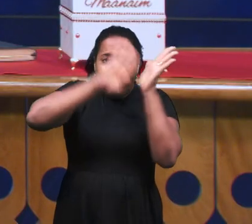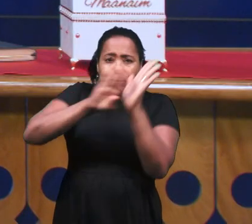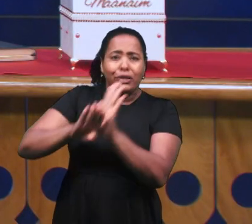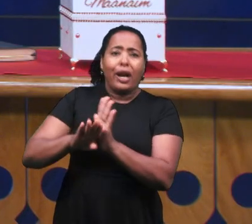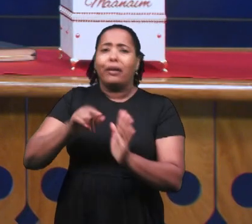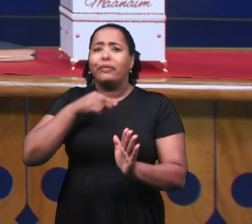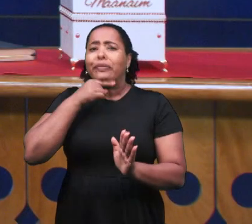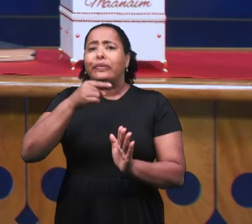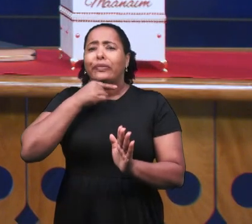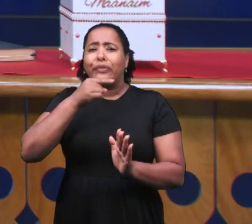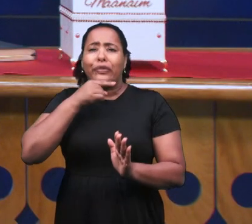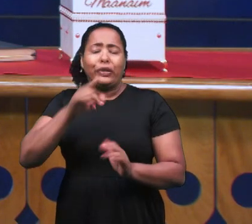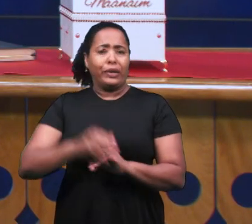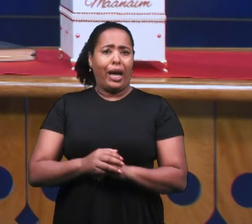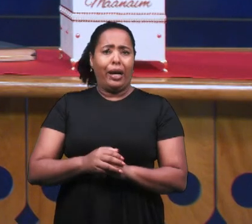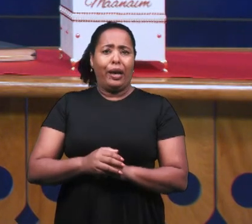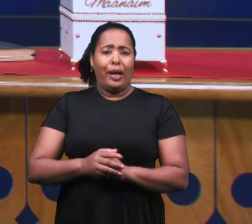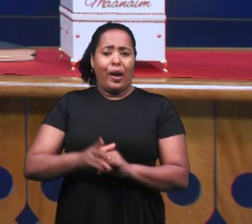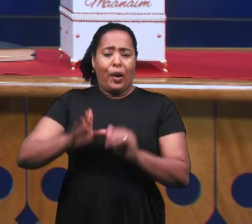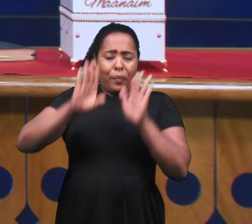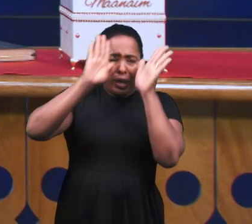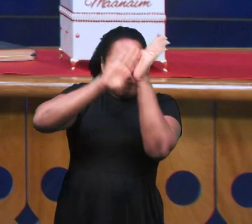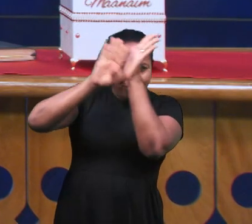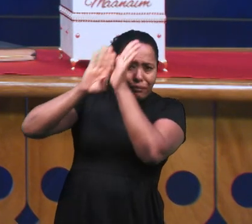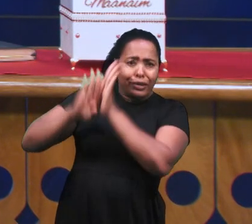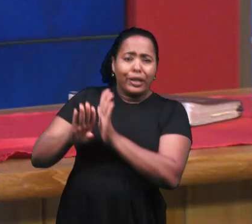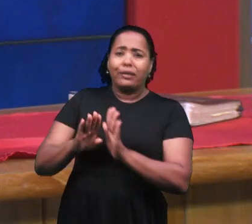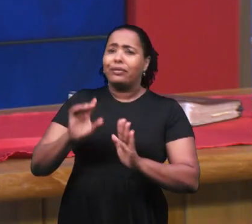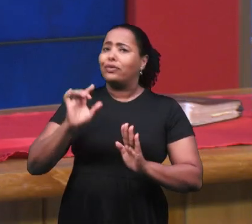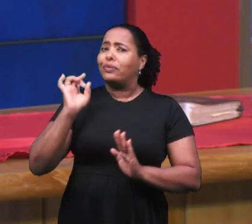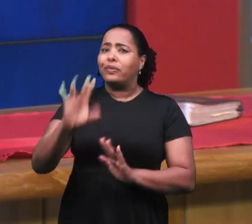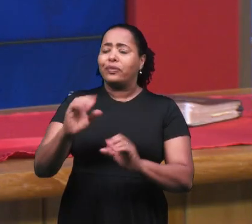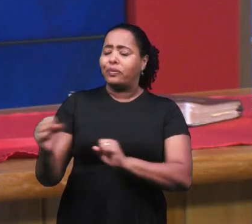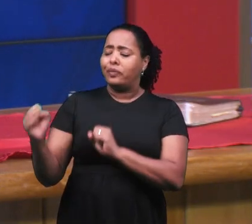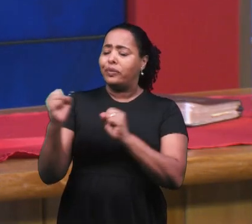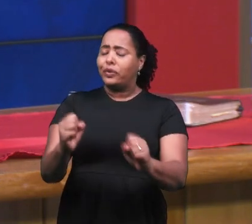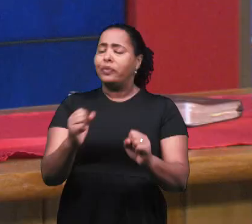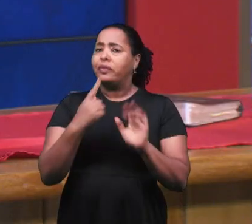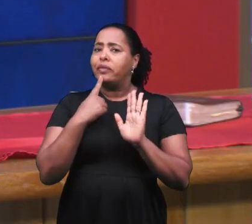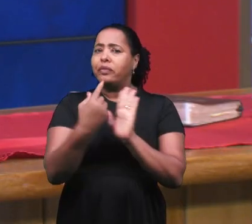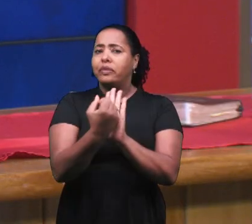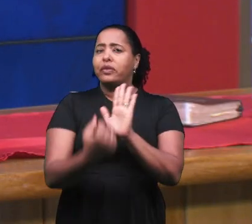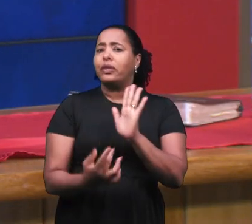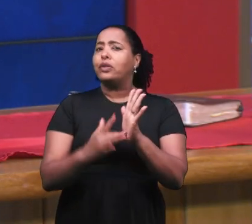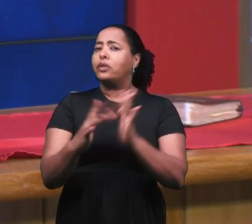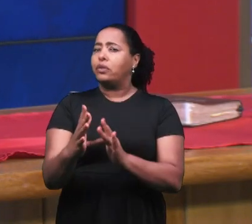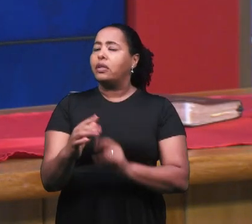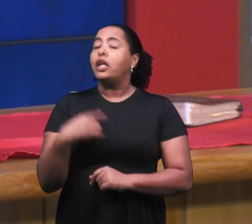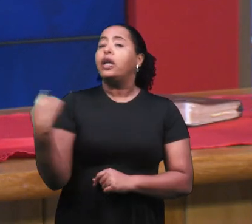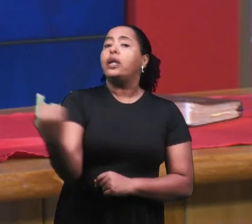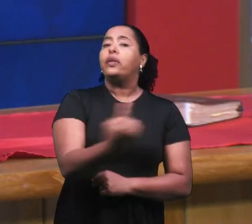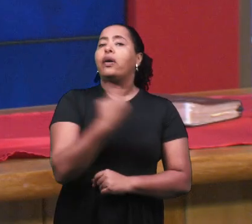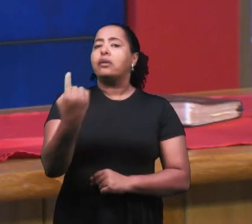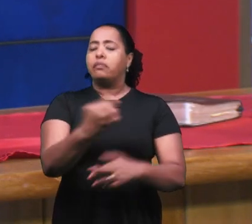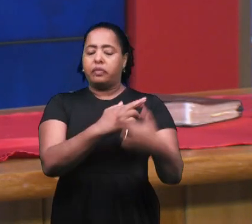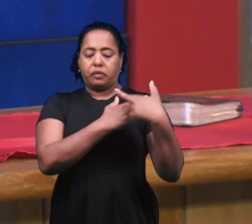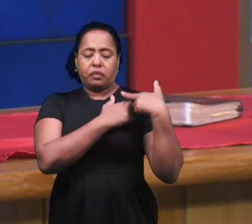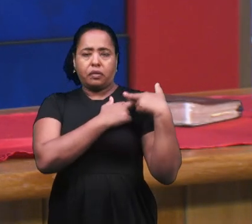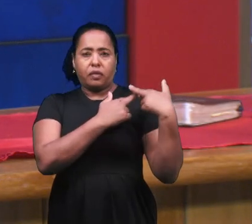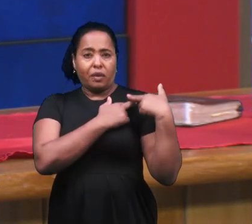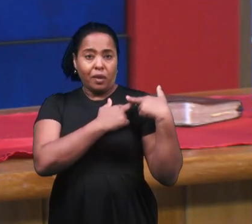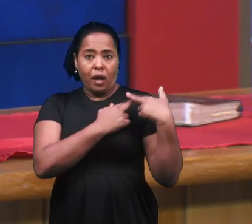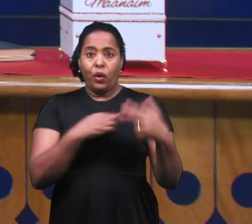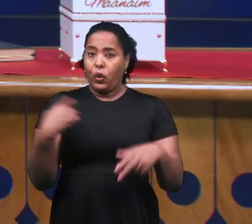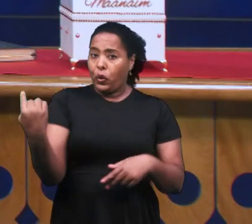dele só o poder do sangue de Jesus. Então, a nossa missão como igreja, como